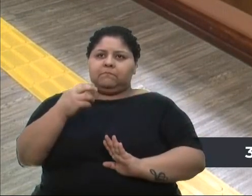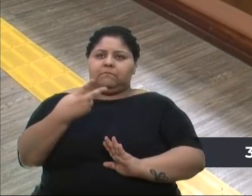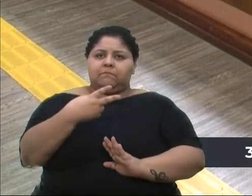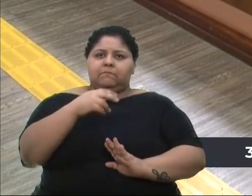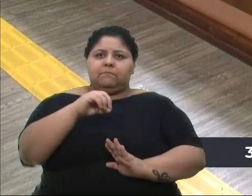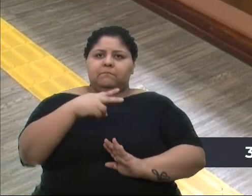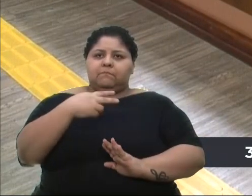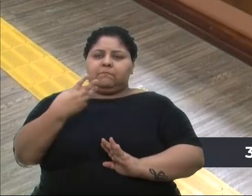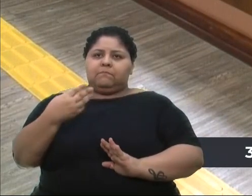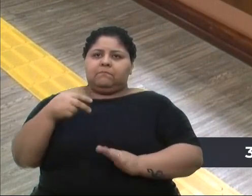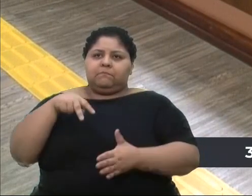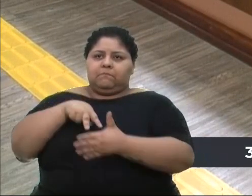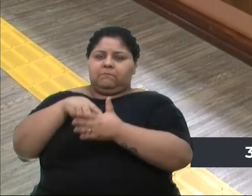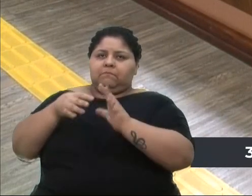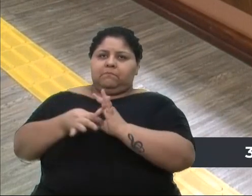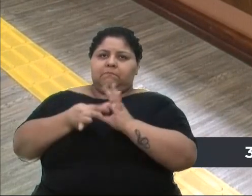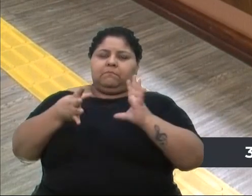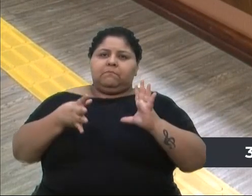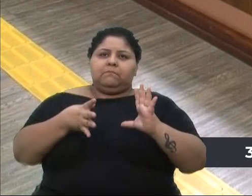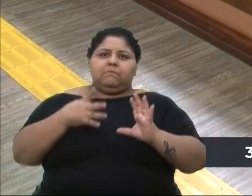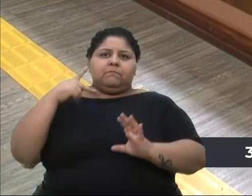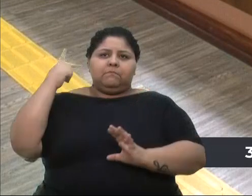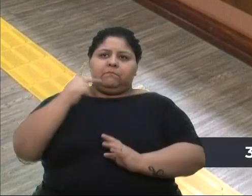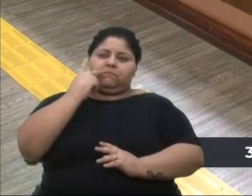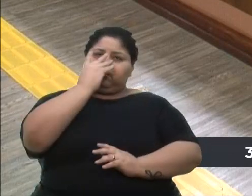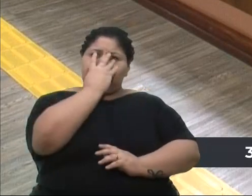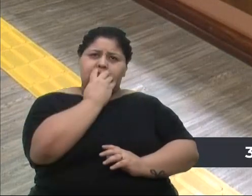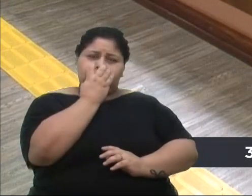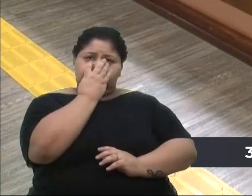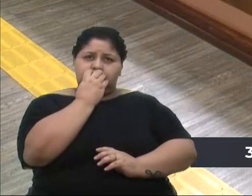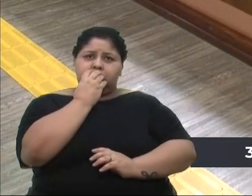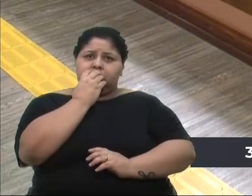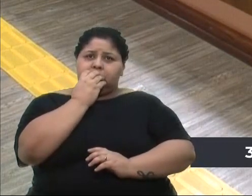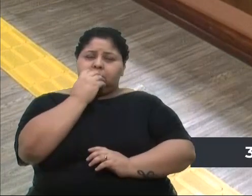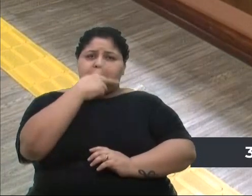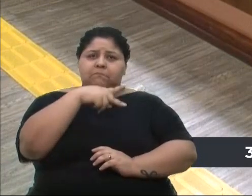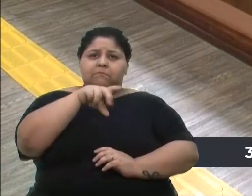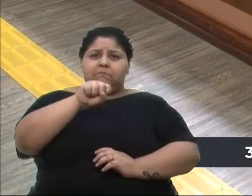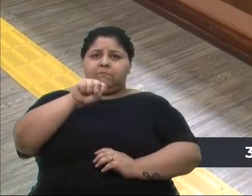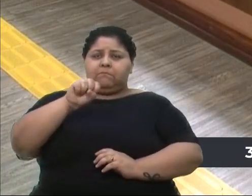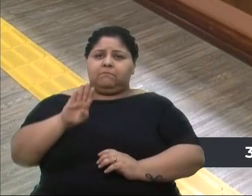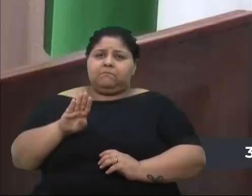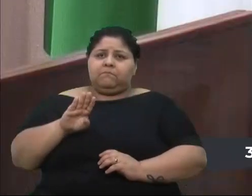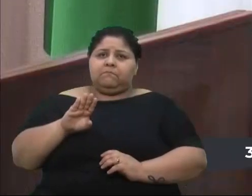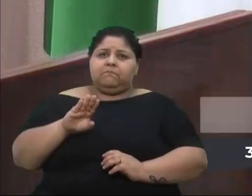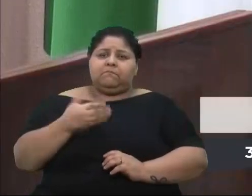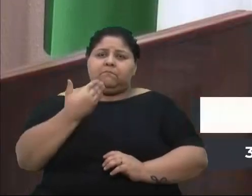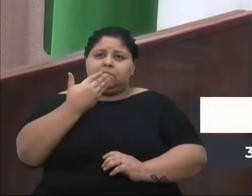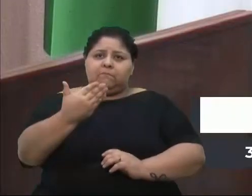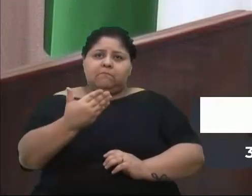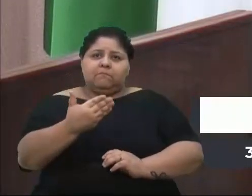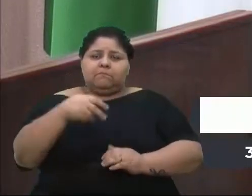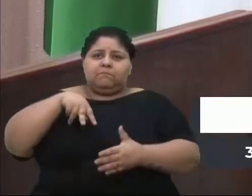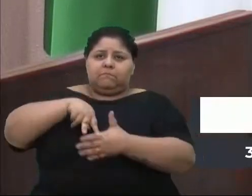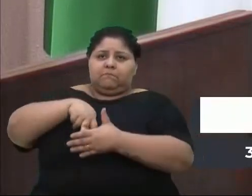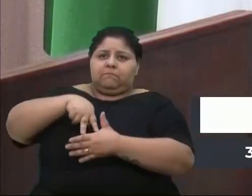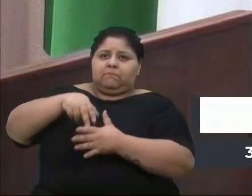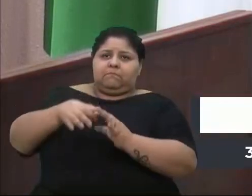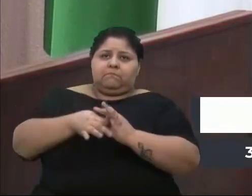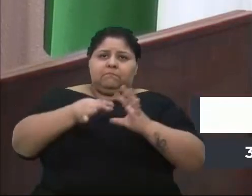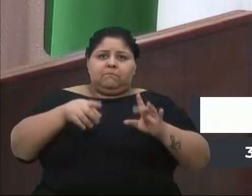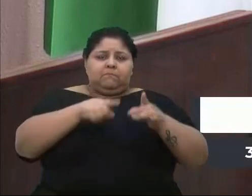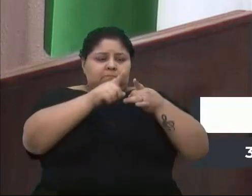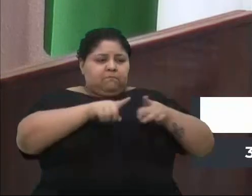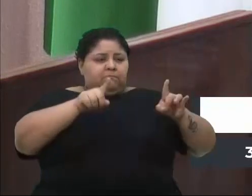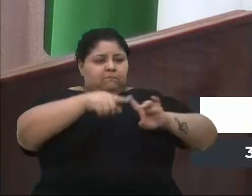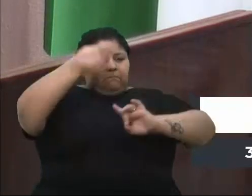50/2023. Tribuna Livre do vereador Gilfredo Otto de Camille Sobrinho, PSB, solicitando tribuna livre para o Coro Juvenil do Moinho UX, grupo